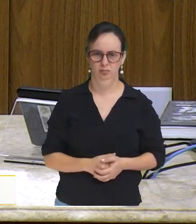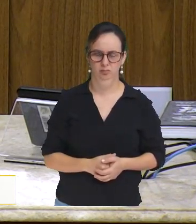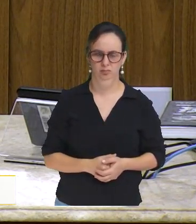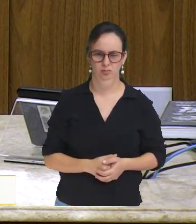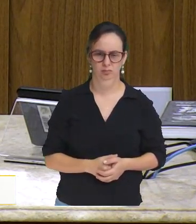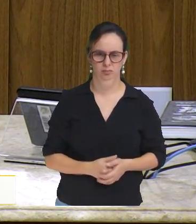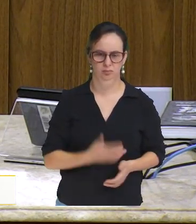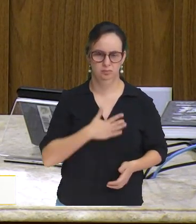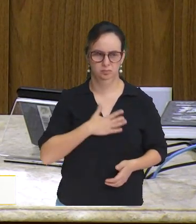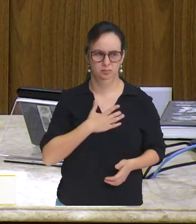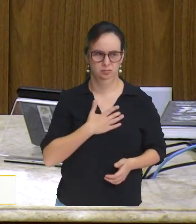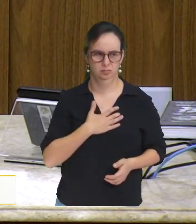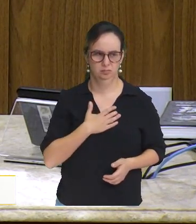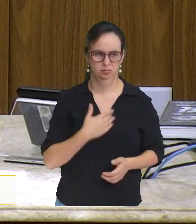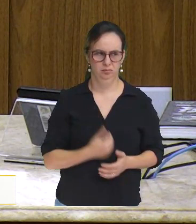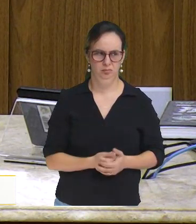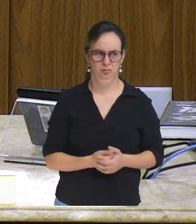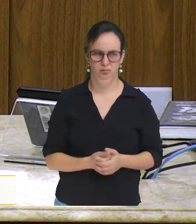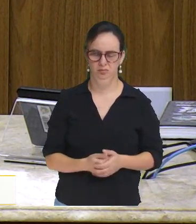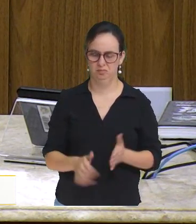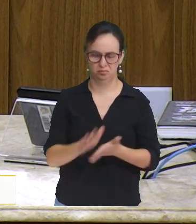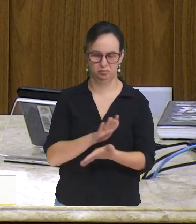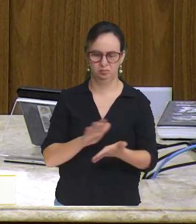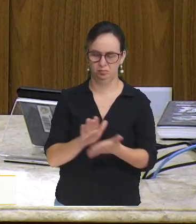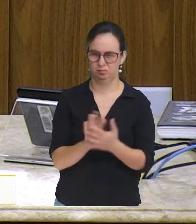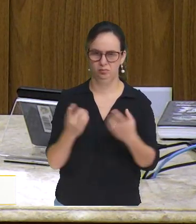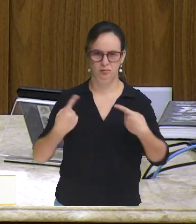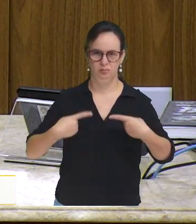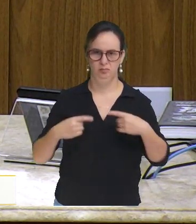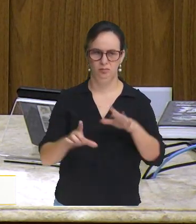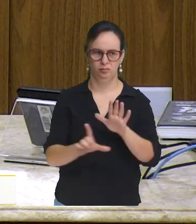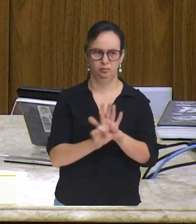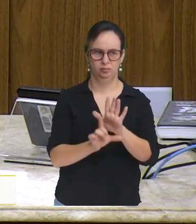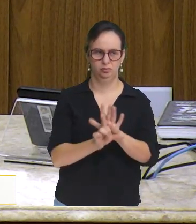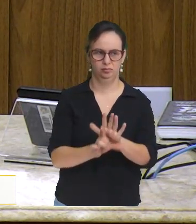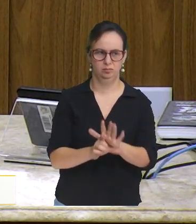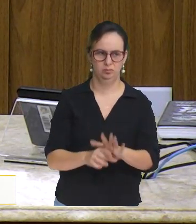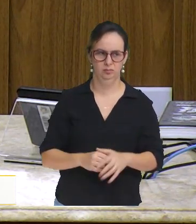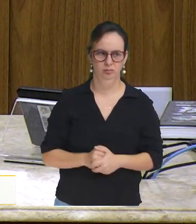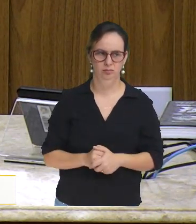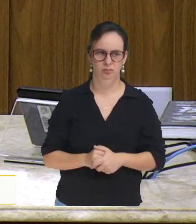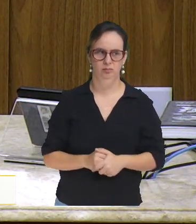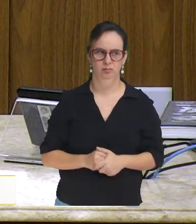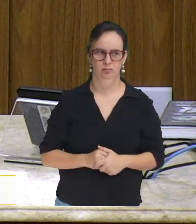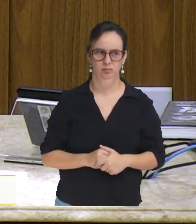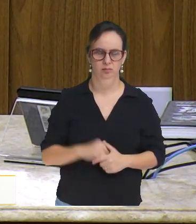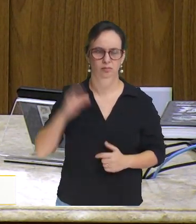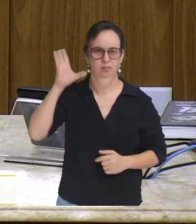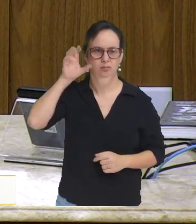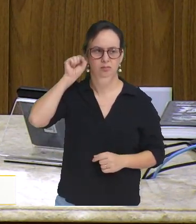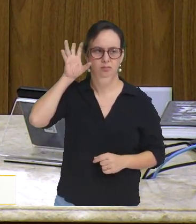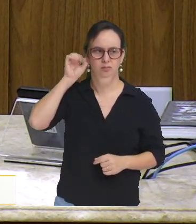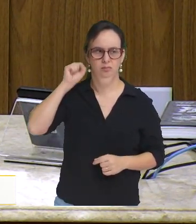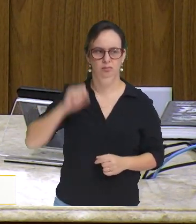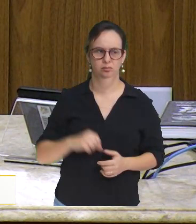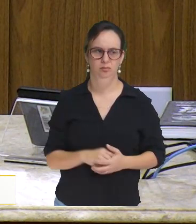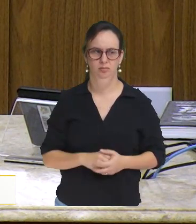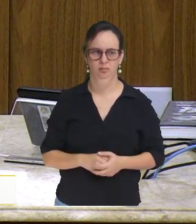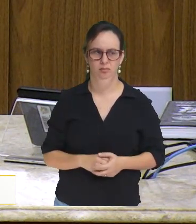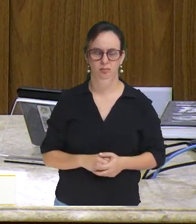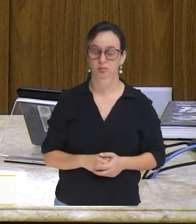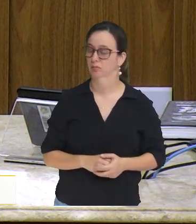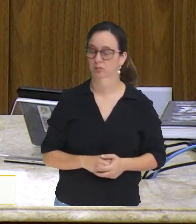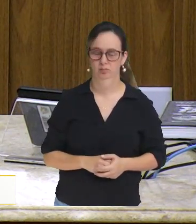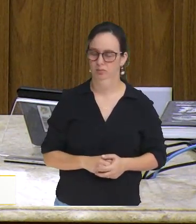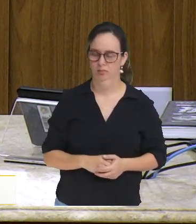vista, qualquer ilegalidade, qualquer circunstância aí, houve um questionamento com